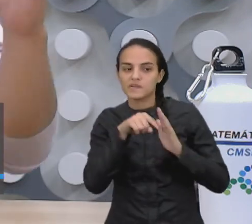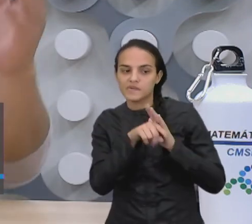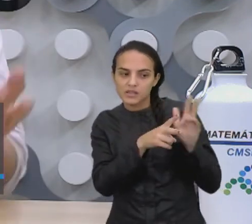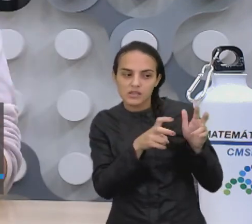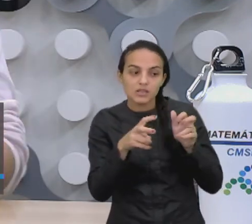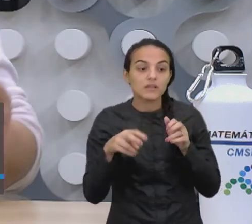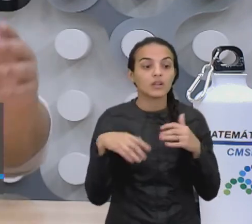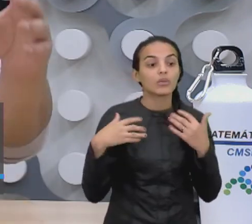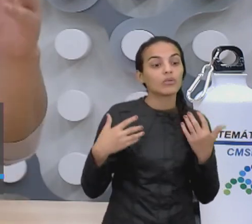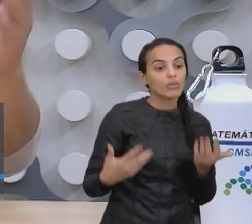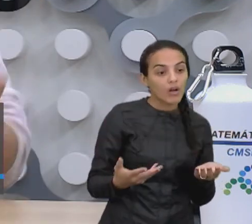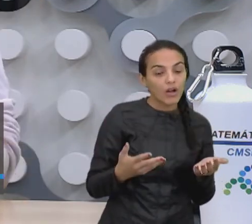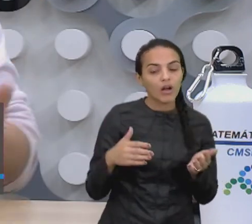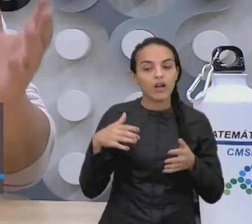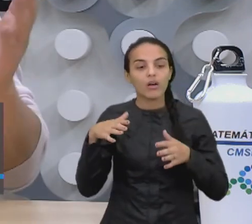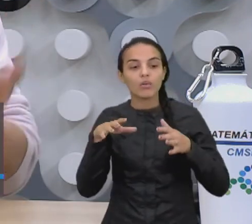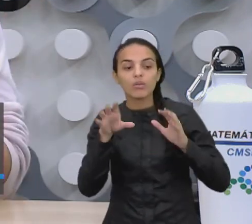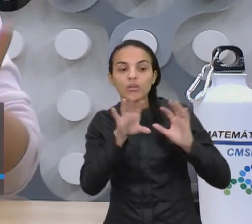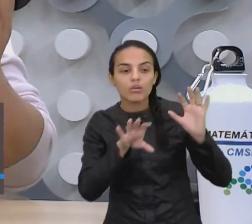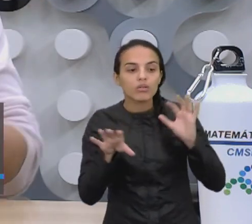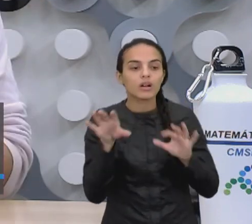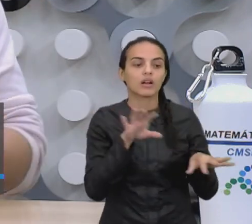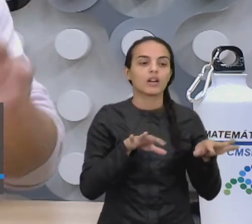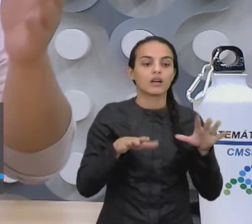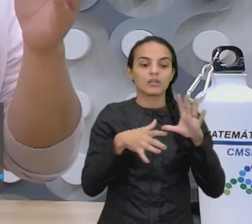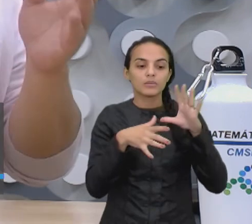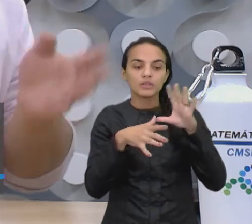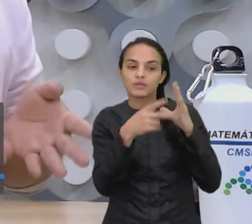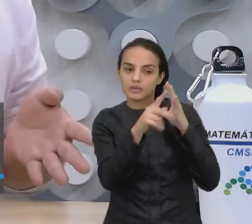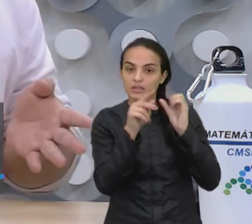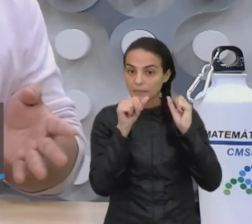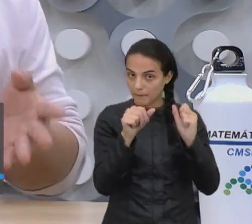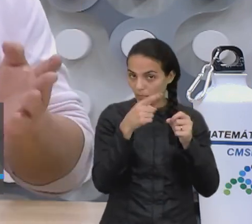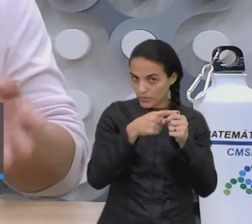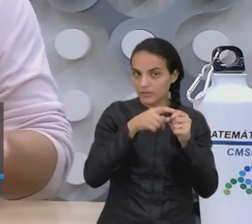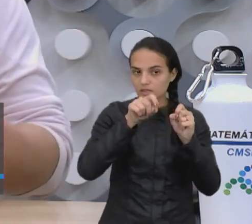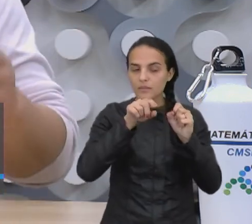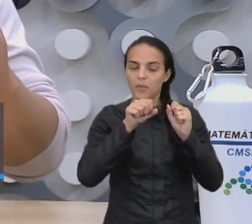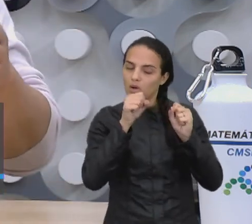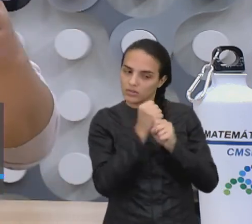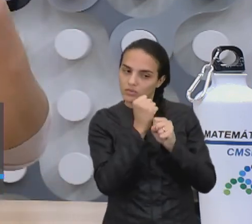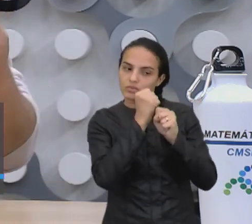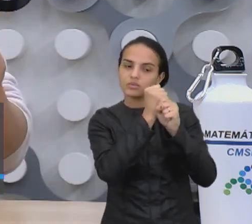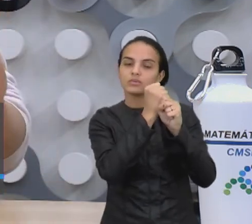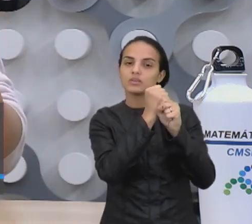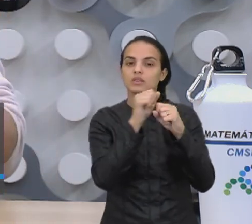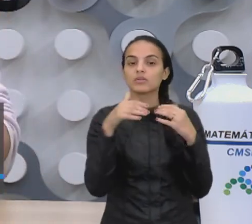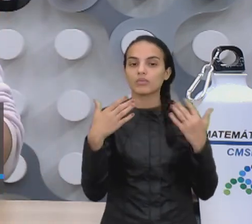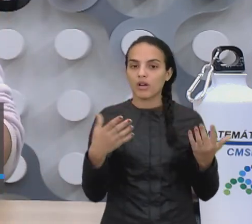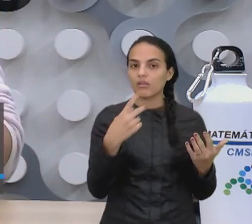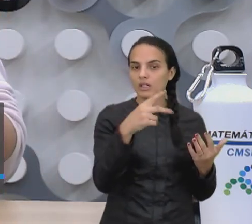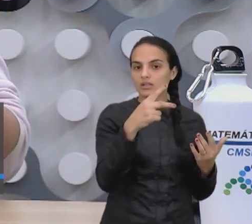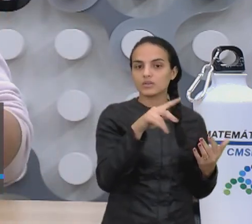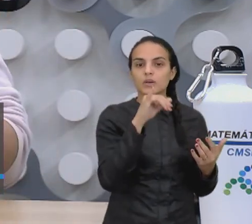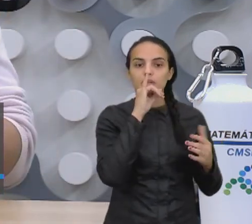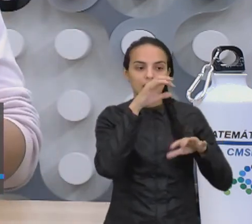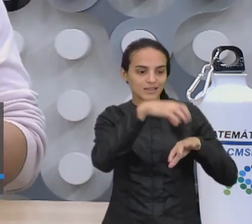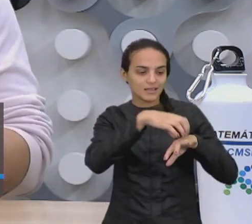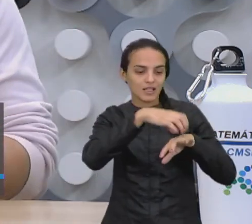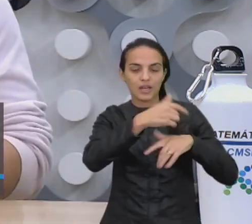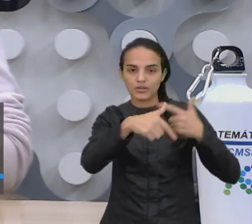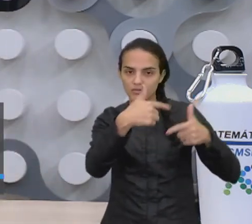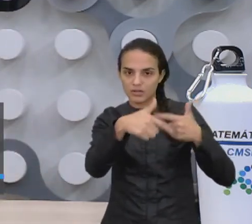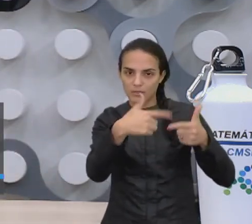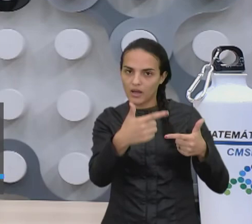qual região do território daquele município você pode estar construindo a sua sede do seu